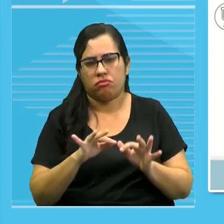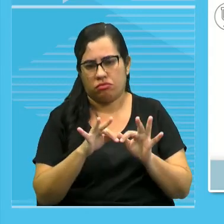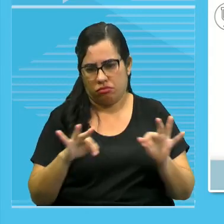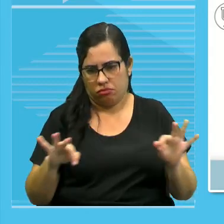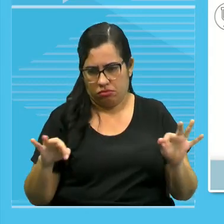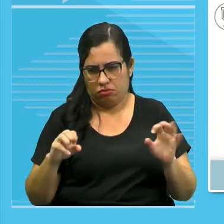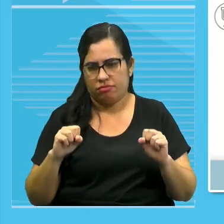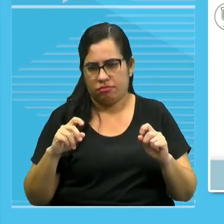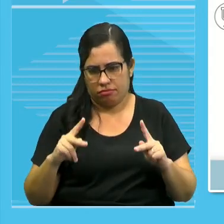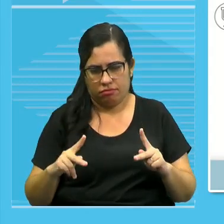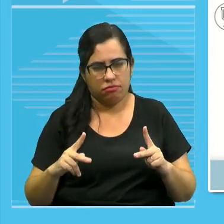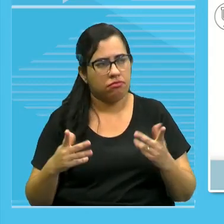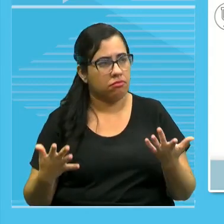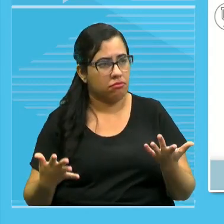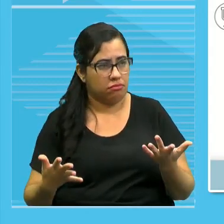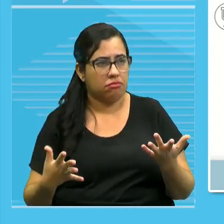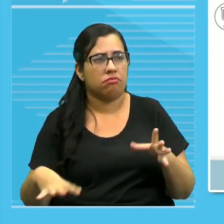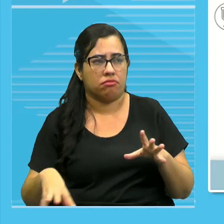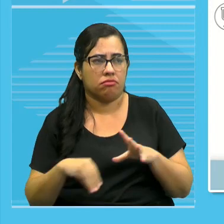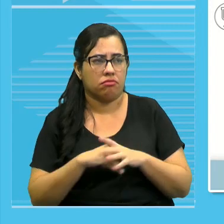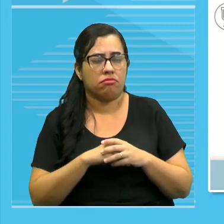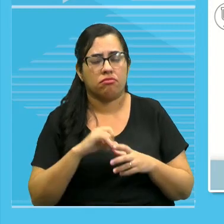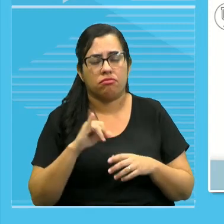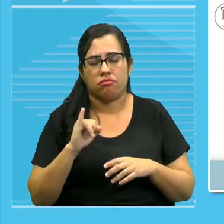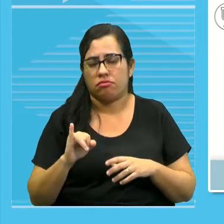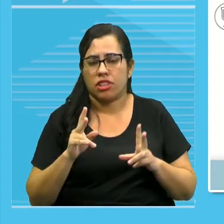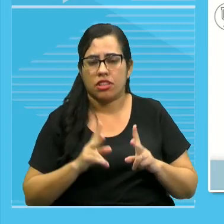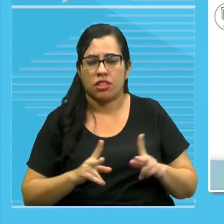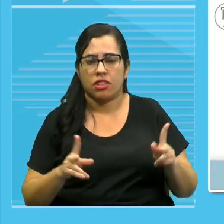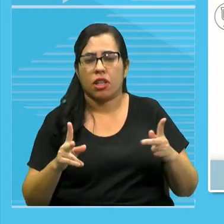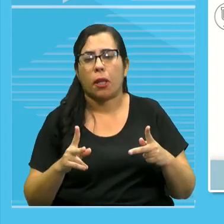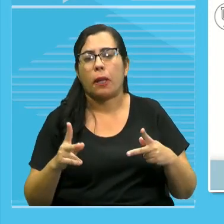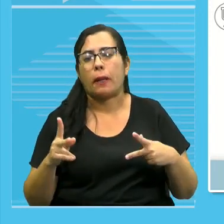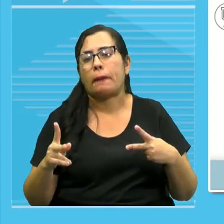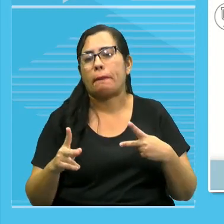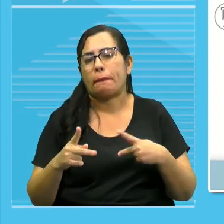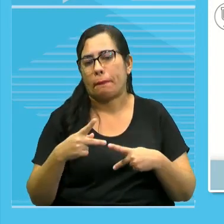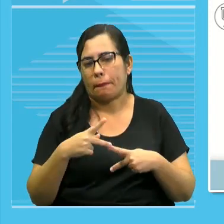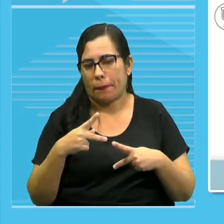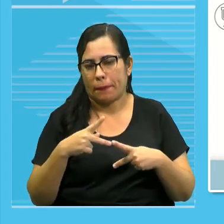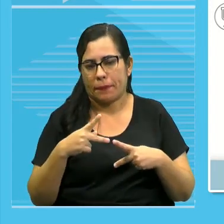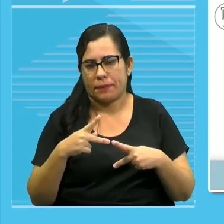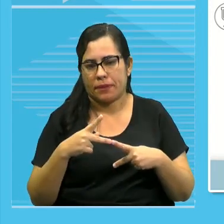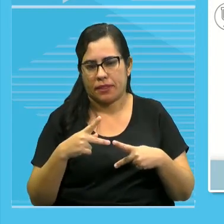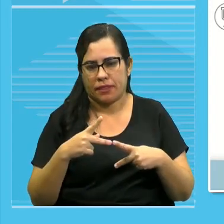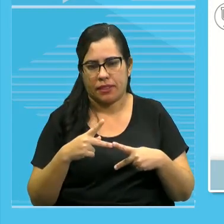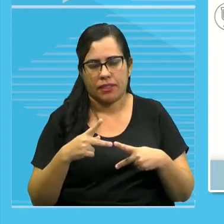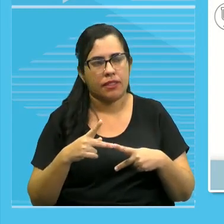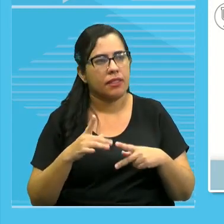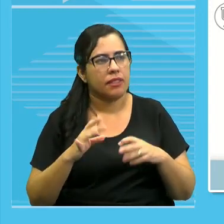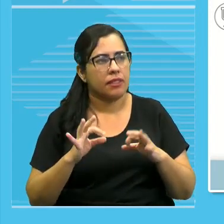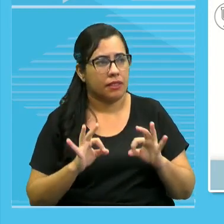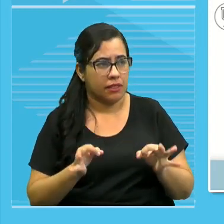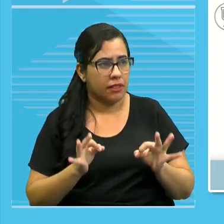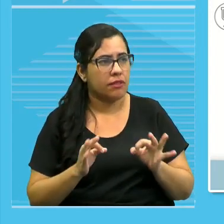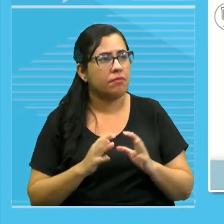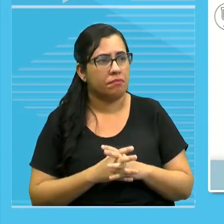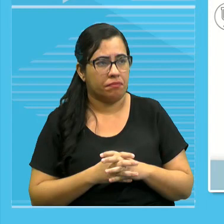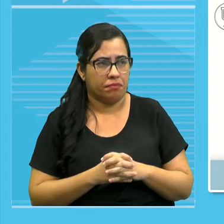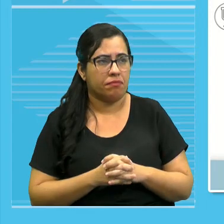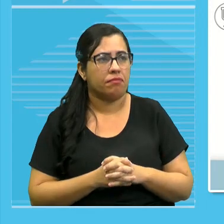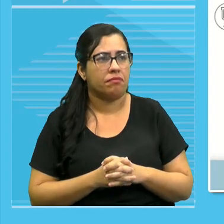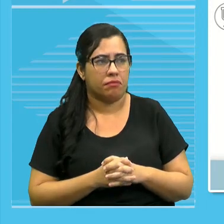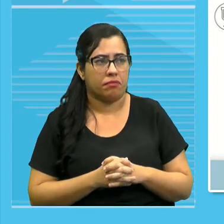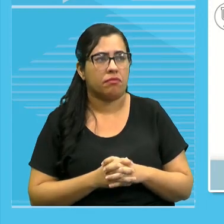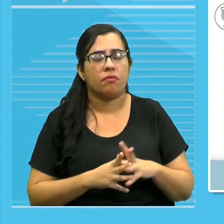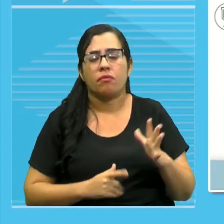Olha só o complemento indireto Sempre acompanhado de preposição comprei umas botas